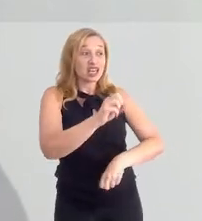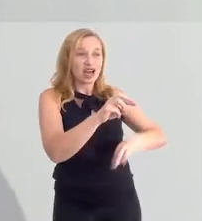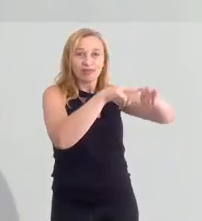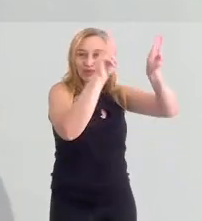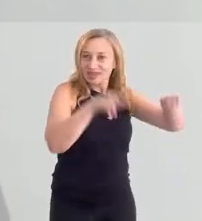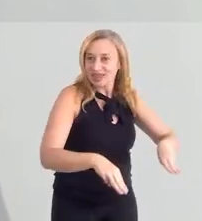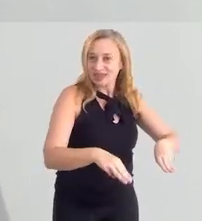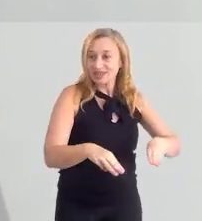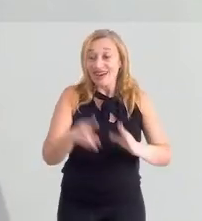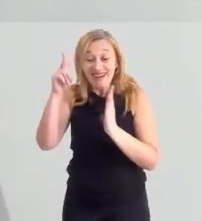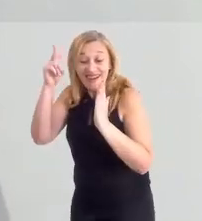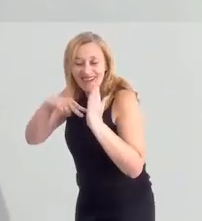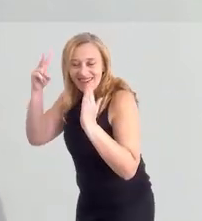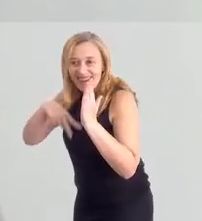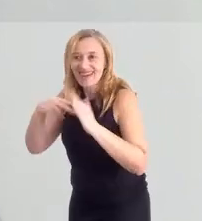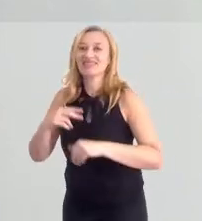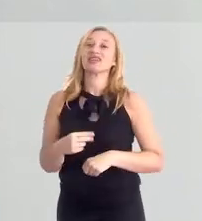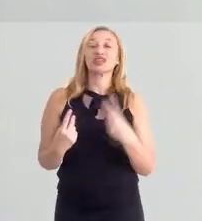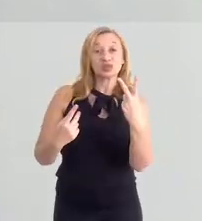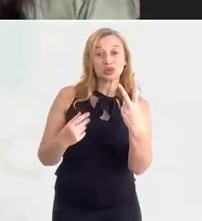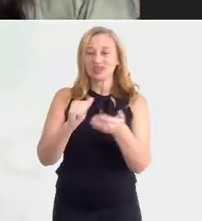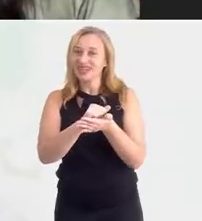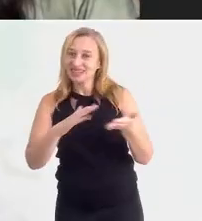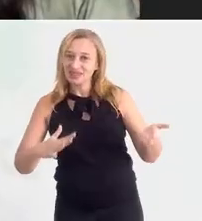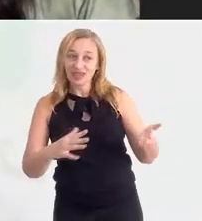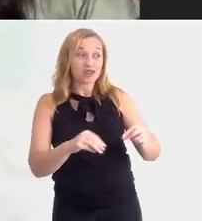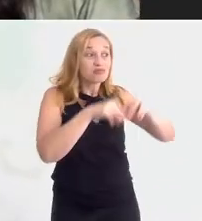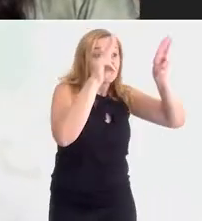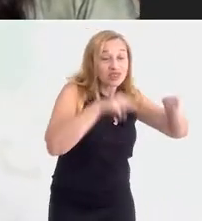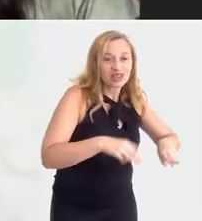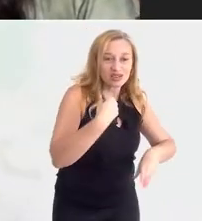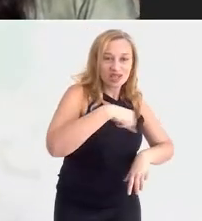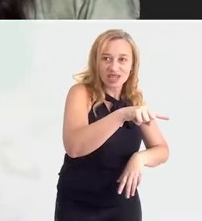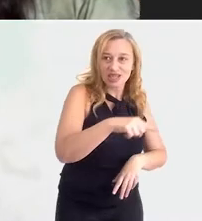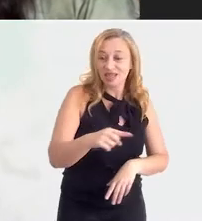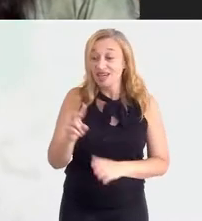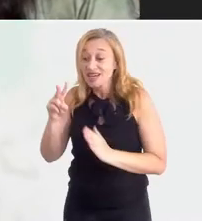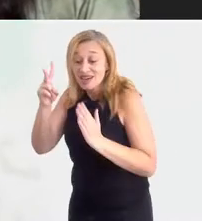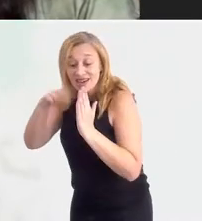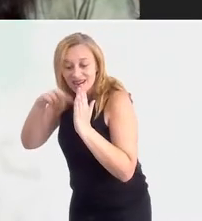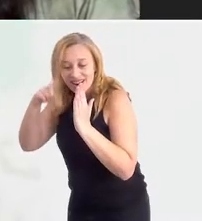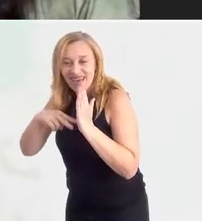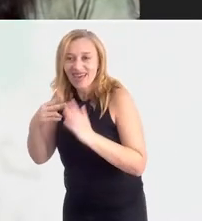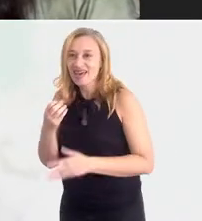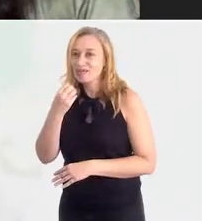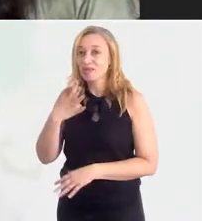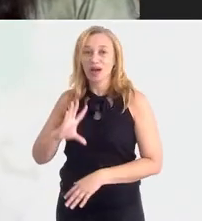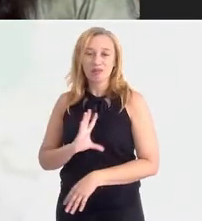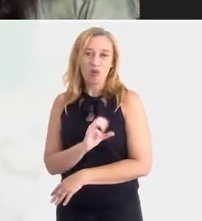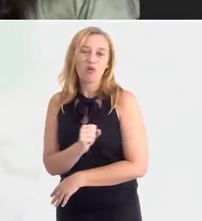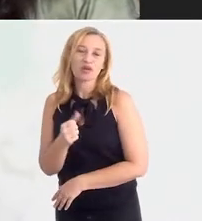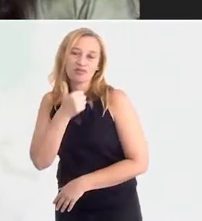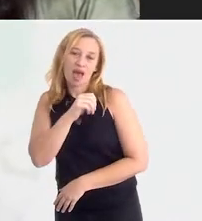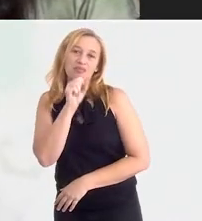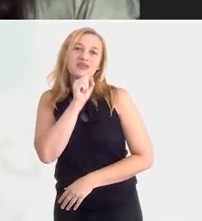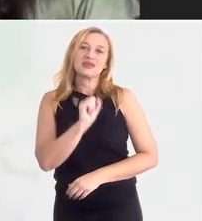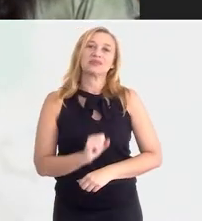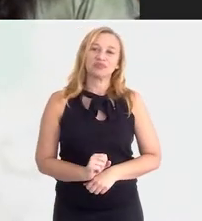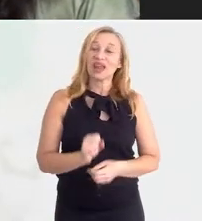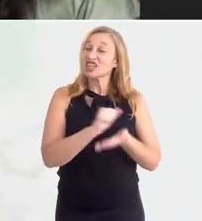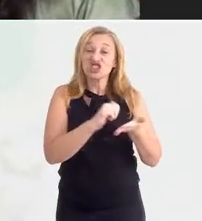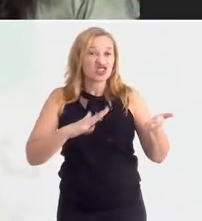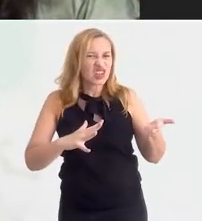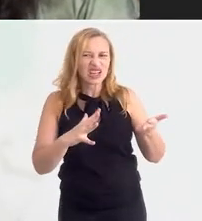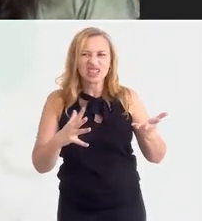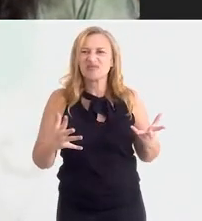ler. E essas duas atividades, ir a museu e ler, para mim tem um sinônimo, que é amor, que é minha mãe. Então, são atividades que,